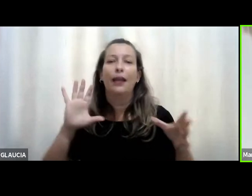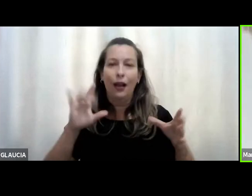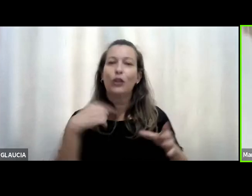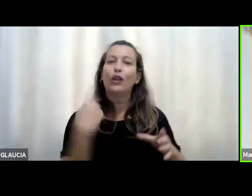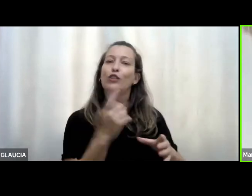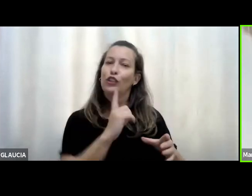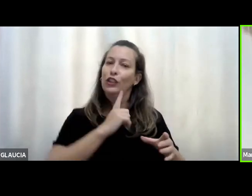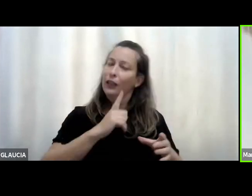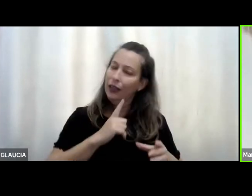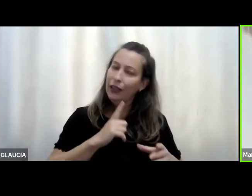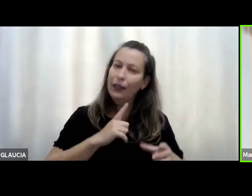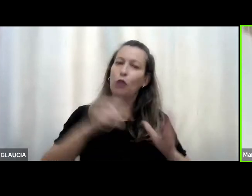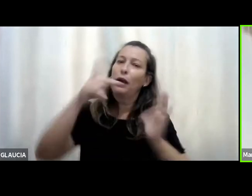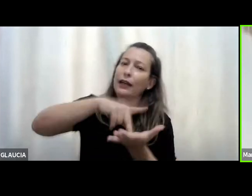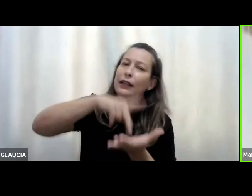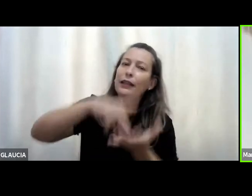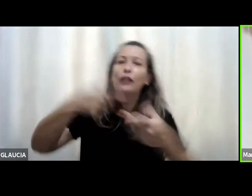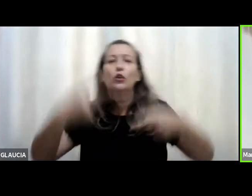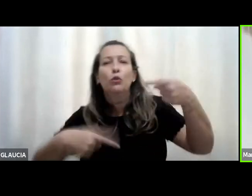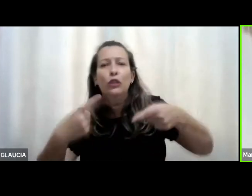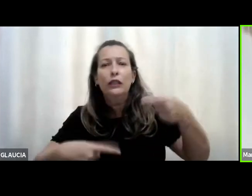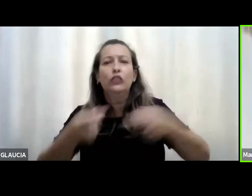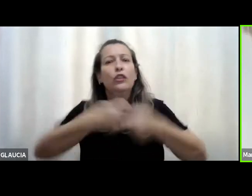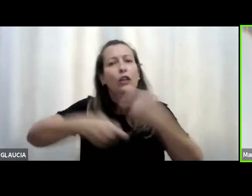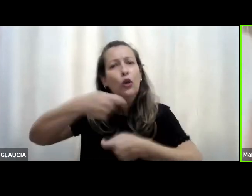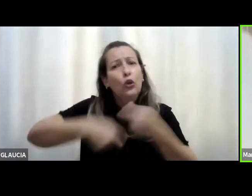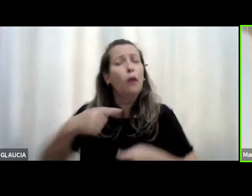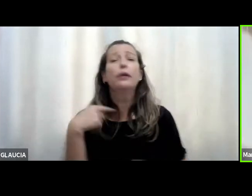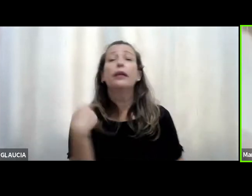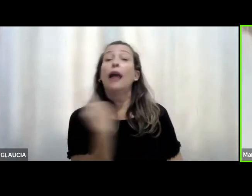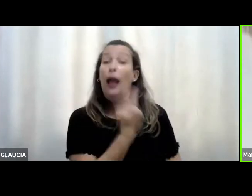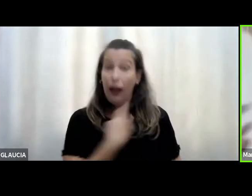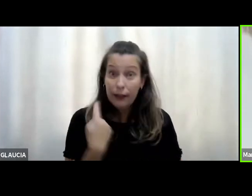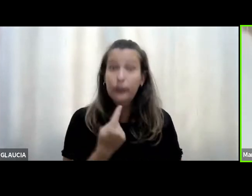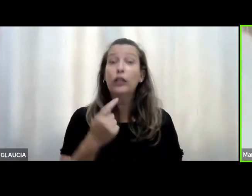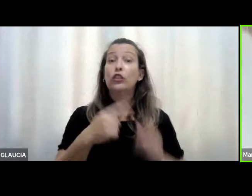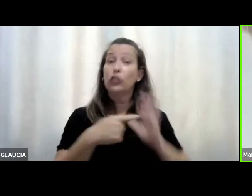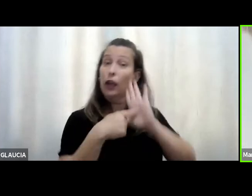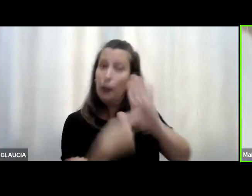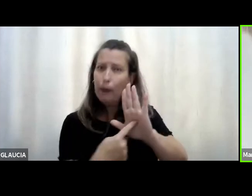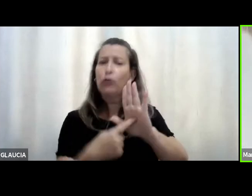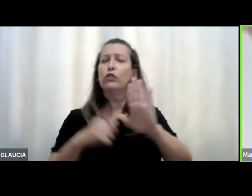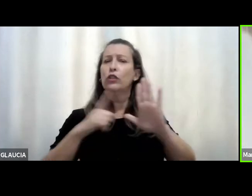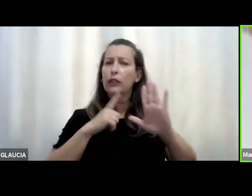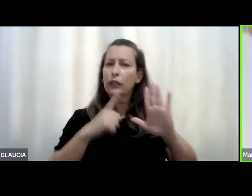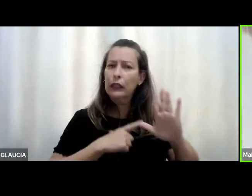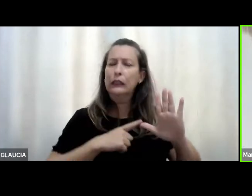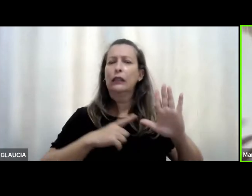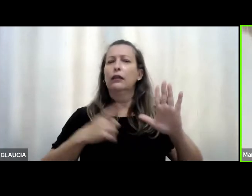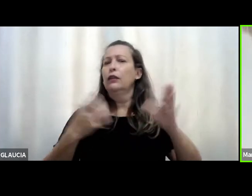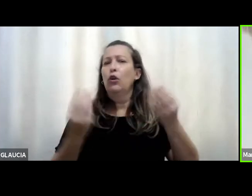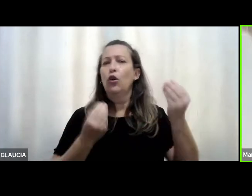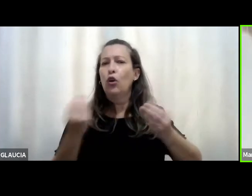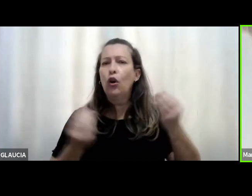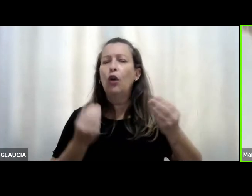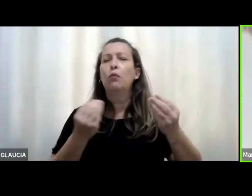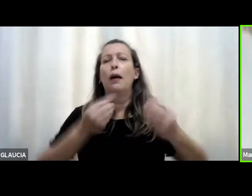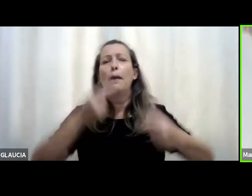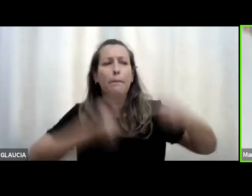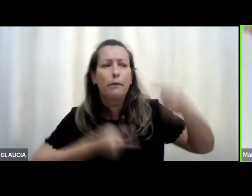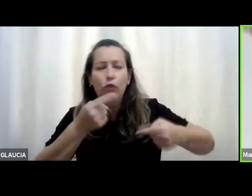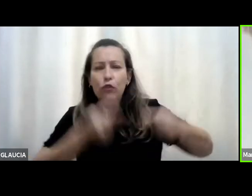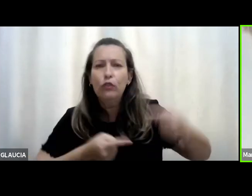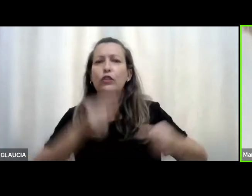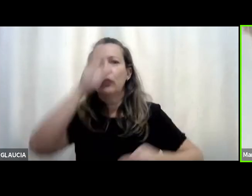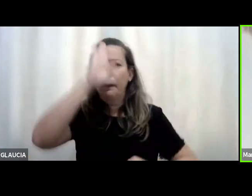política e econômica, né? E a gente que aponta para um desmonte das políticas públicas e das políticas de